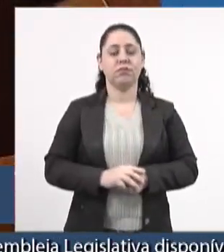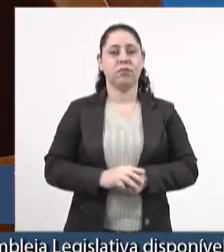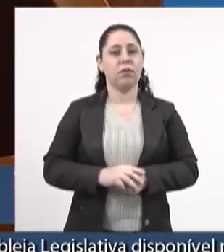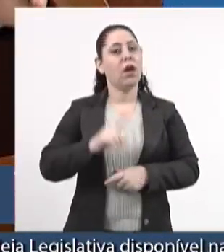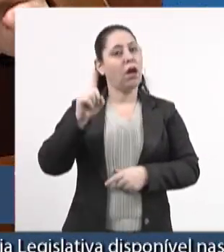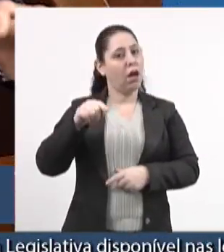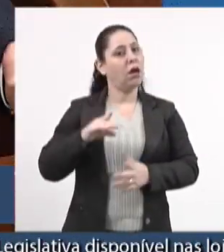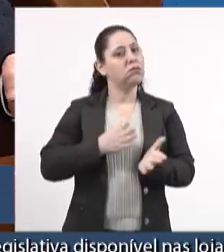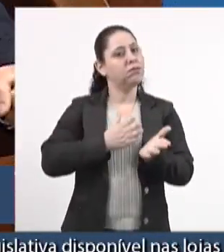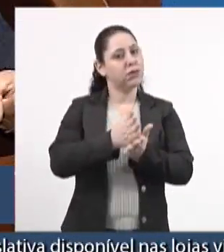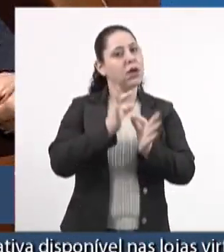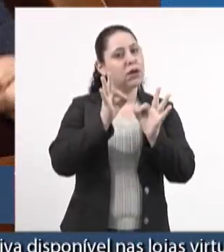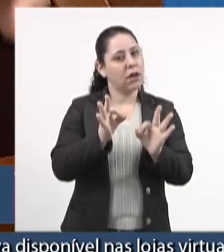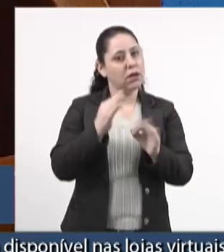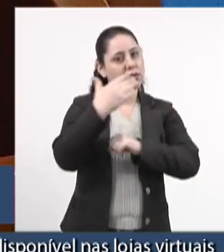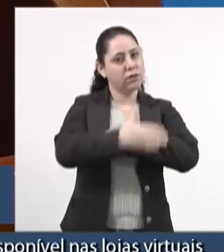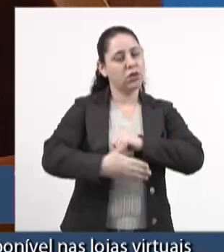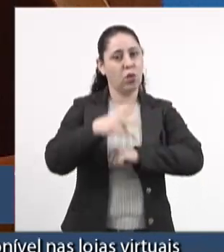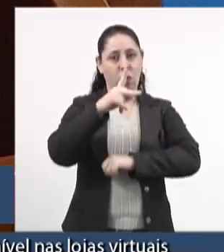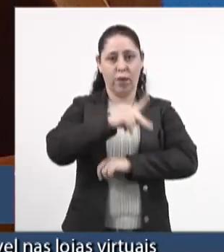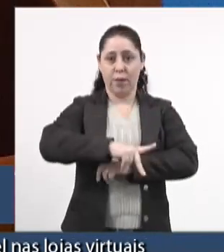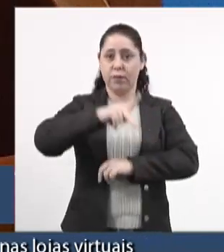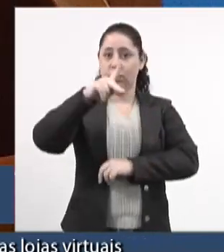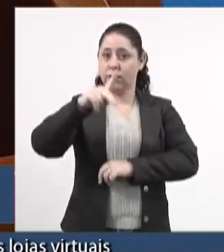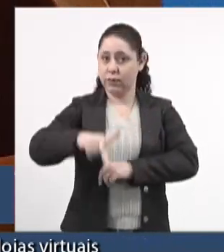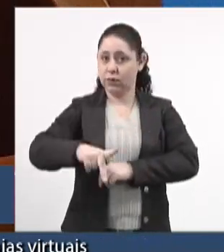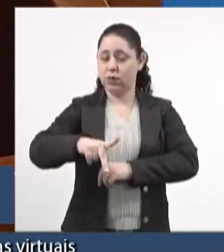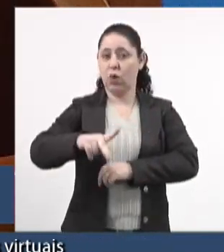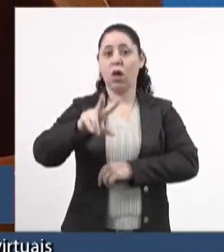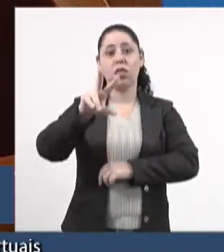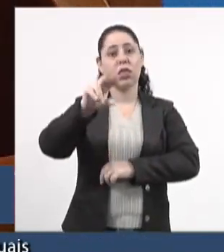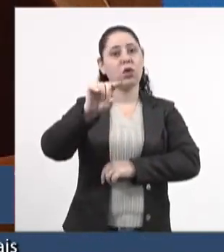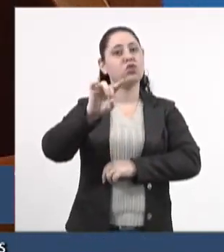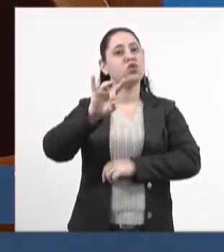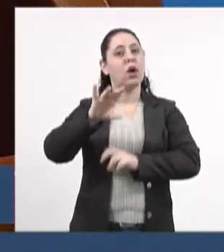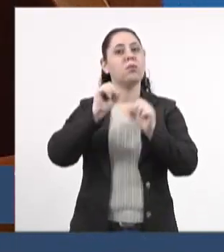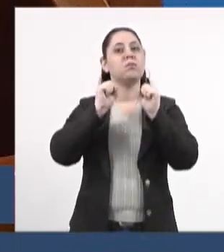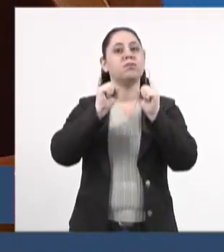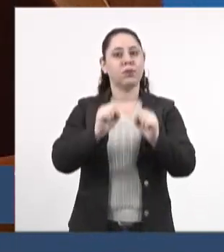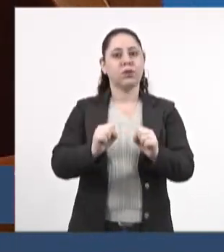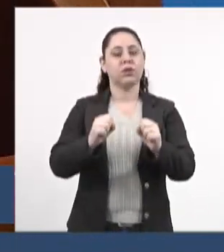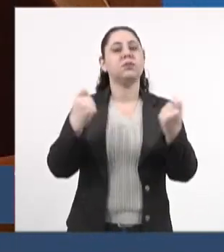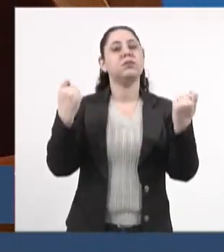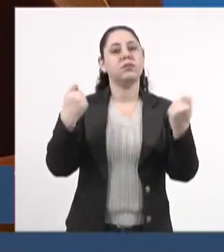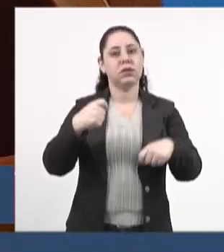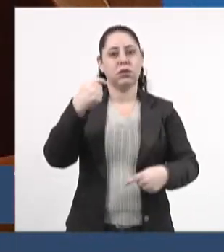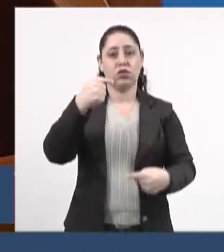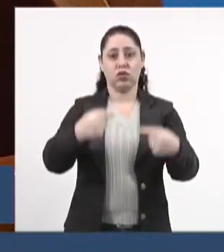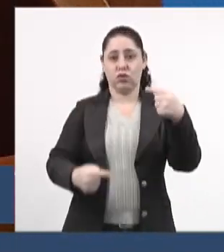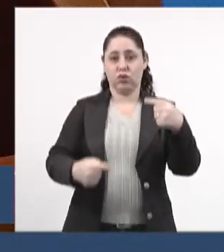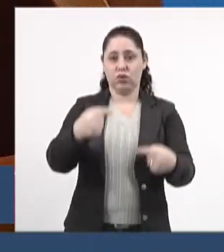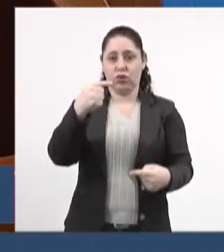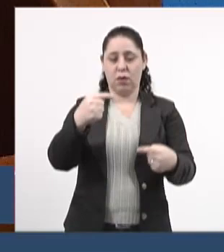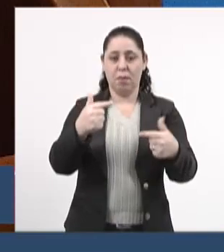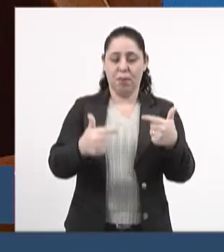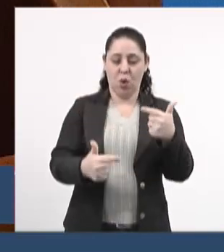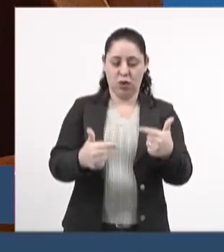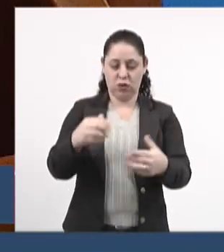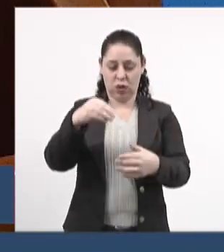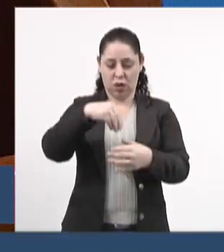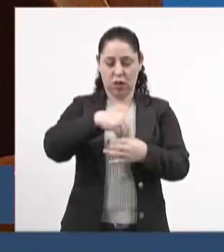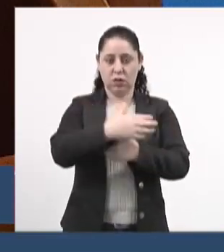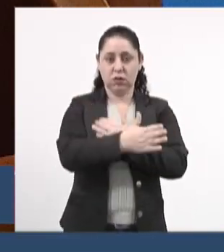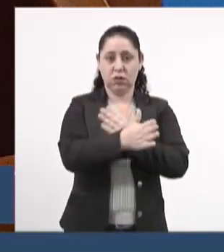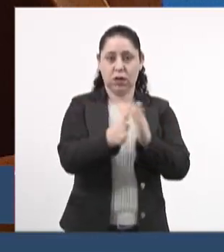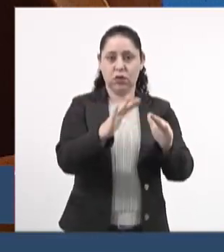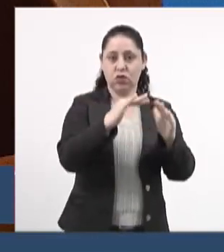nessa linha mesmo que nós defendemos. O professor não só pode, como deve discutir política em sala